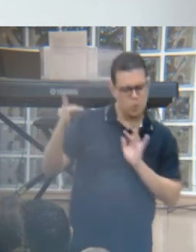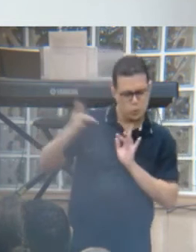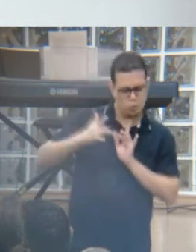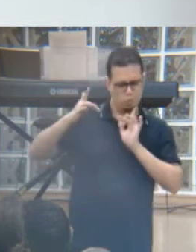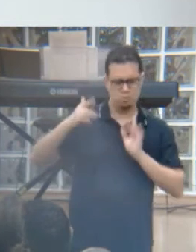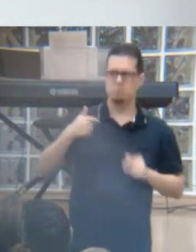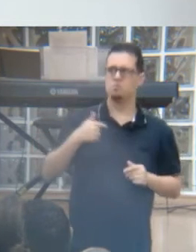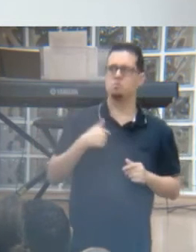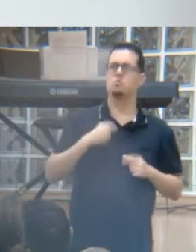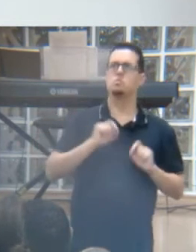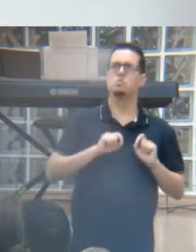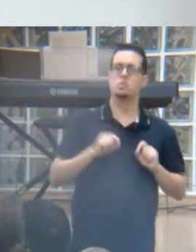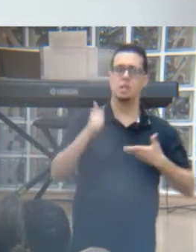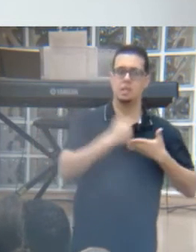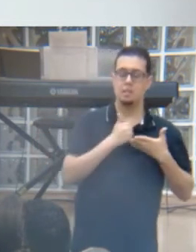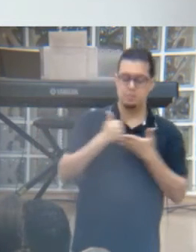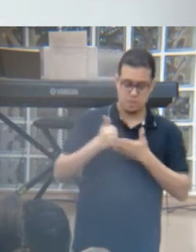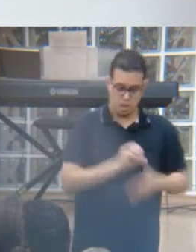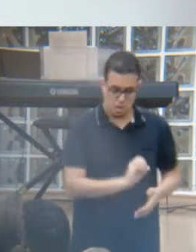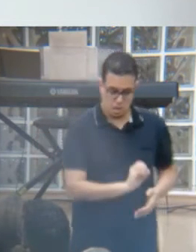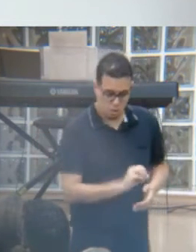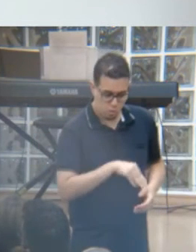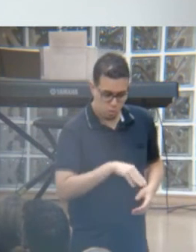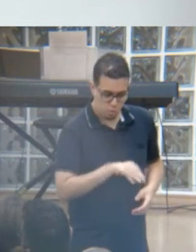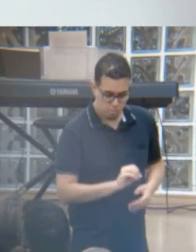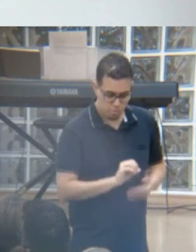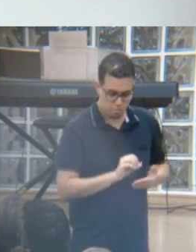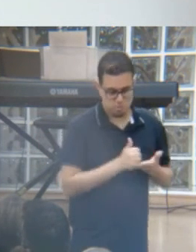Leva esse sabão para Lindalva. Sabão em pó.